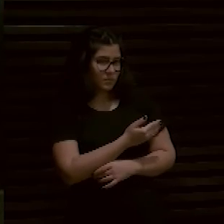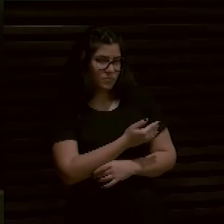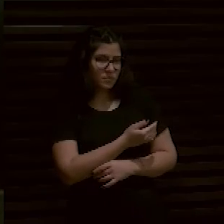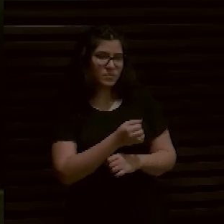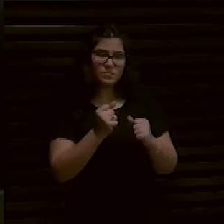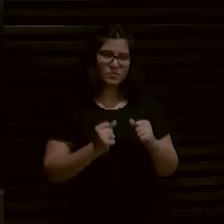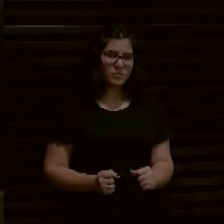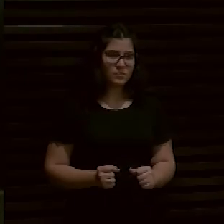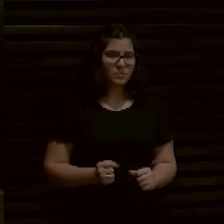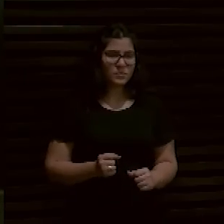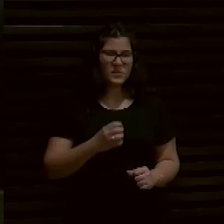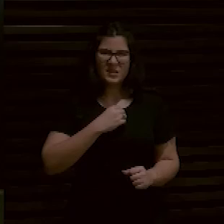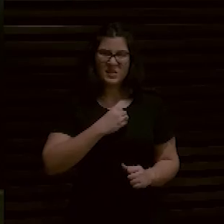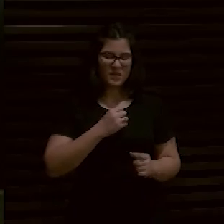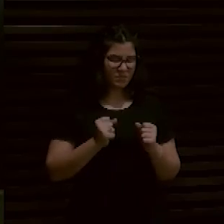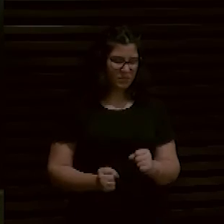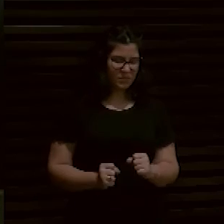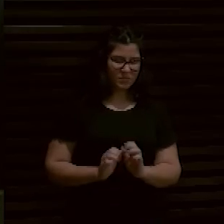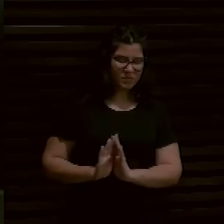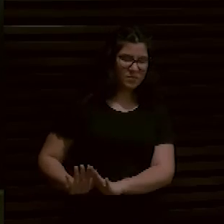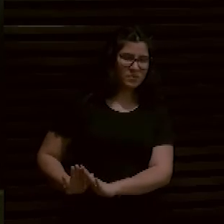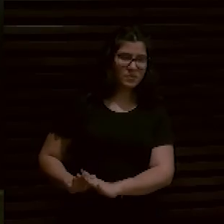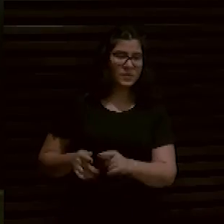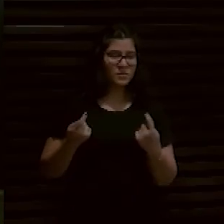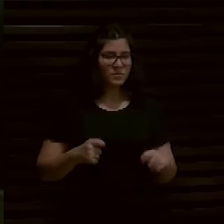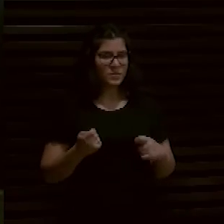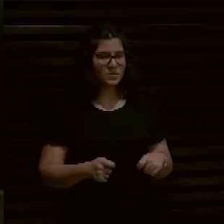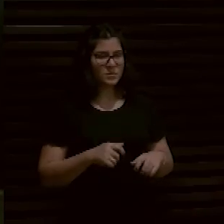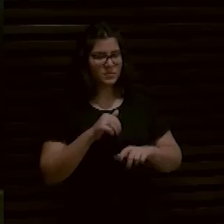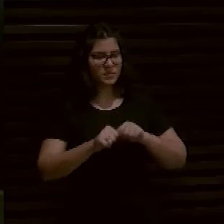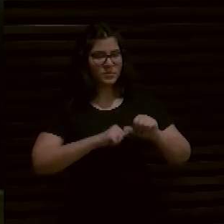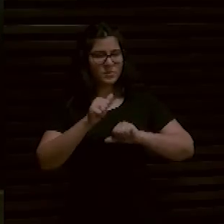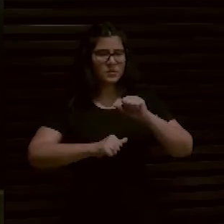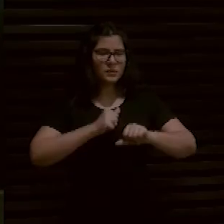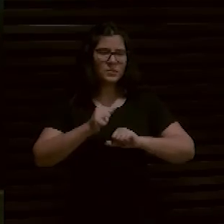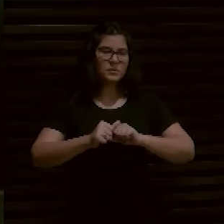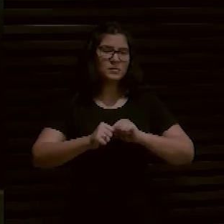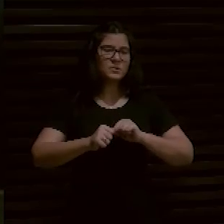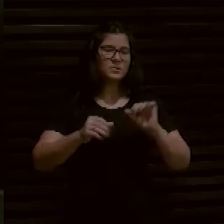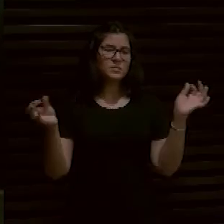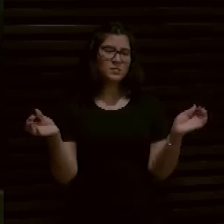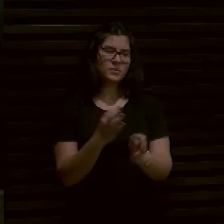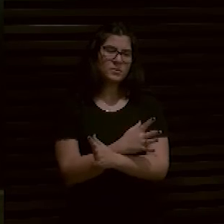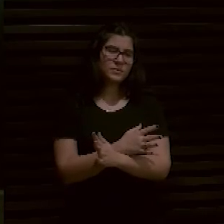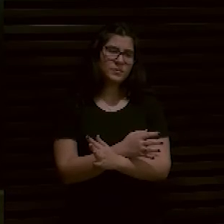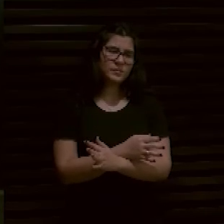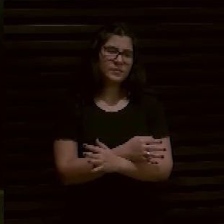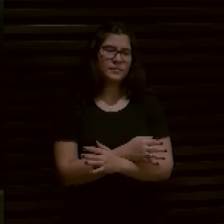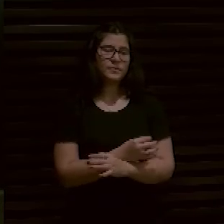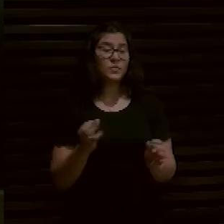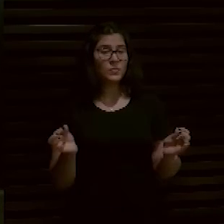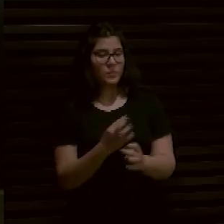levar nada. É preciso uma incisão radical pelo médico, um transplante, um